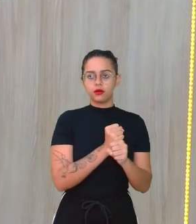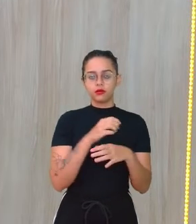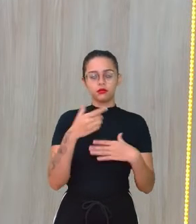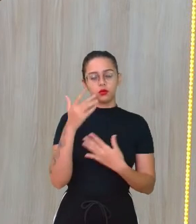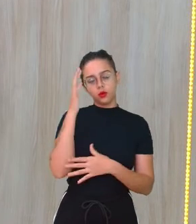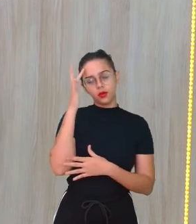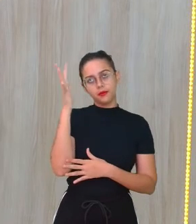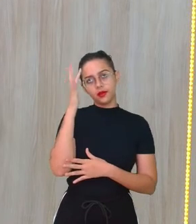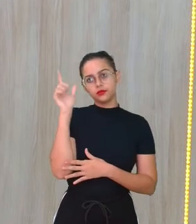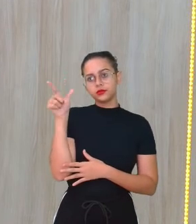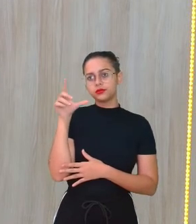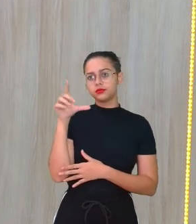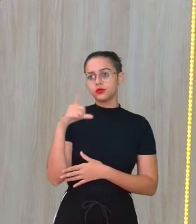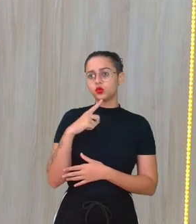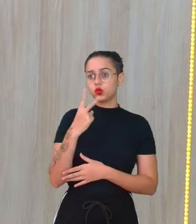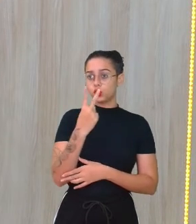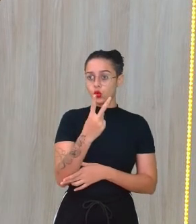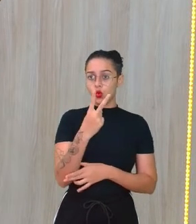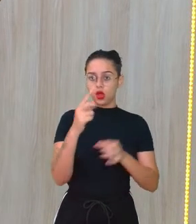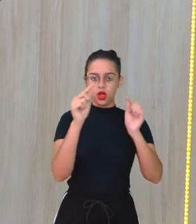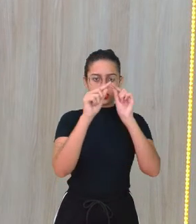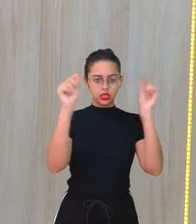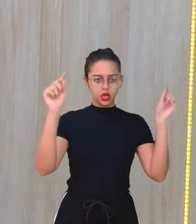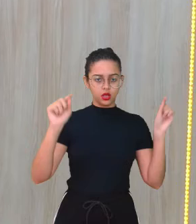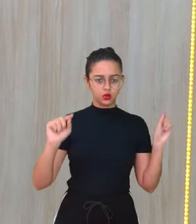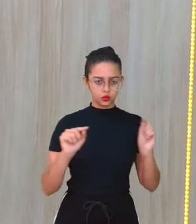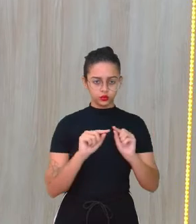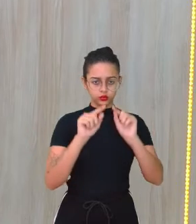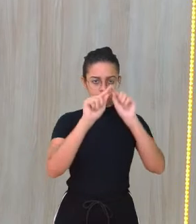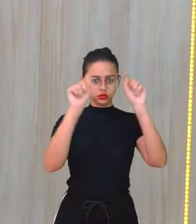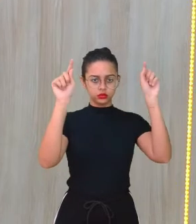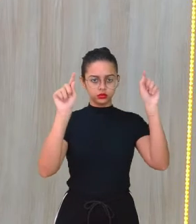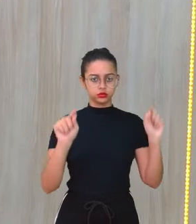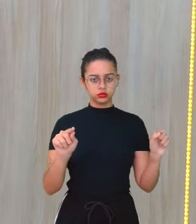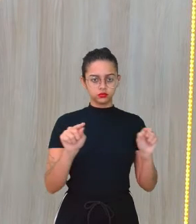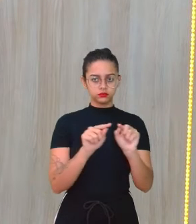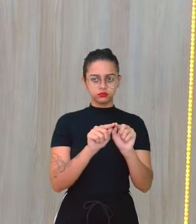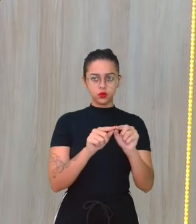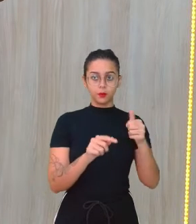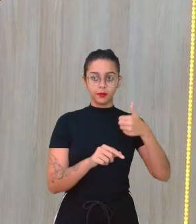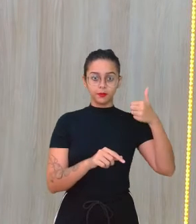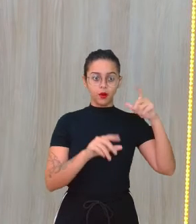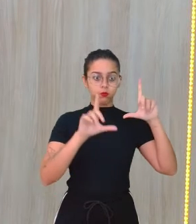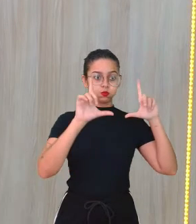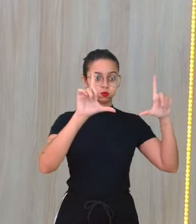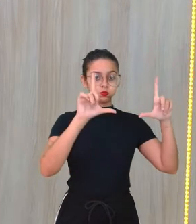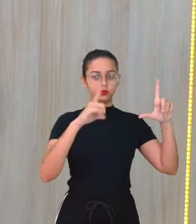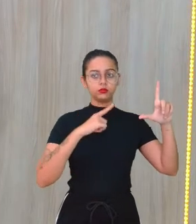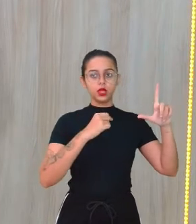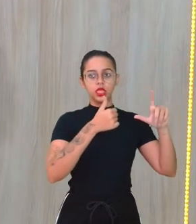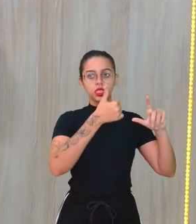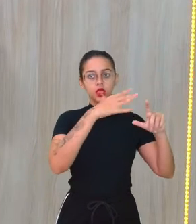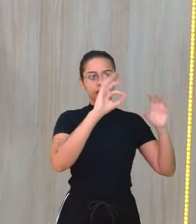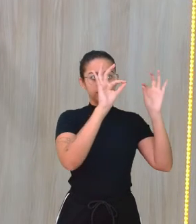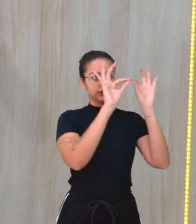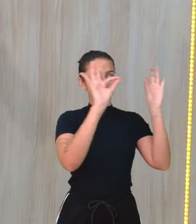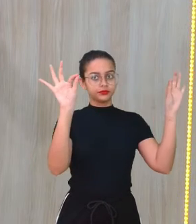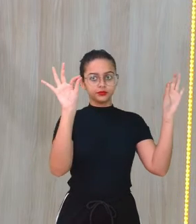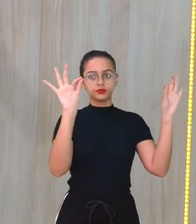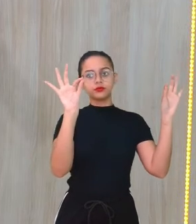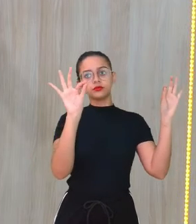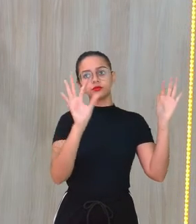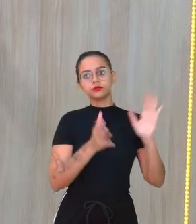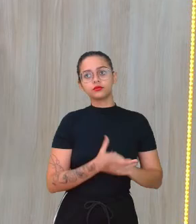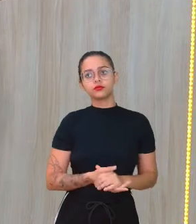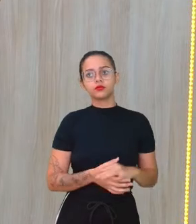você pegue esses dois retângulos aí. Eu tenho dois retângulos. O primeiro retângulo maior, ele tem 10 centímetros